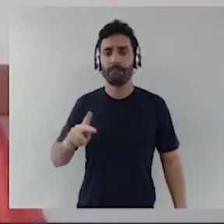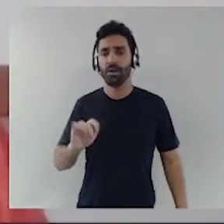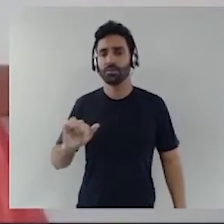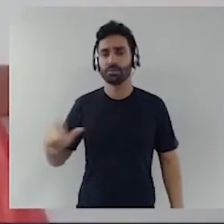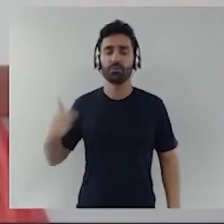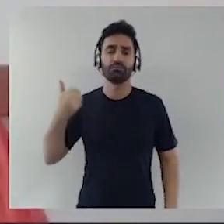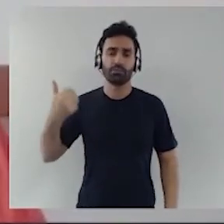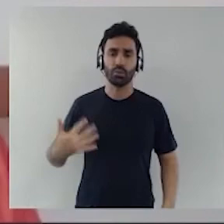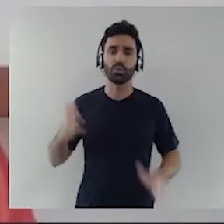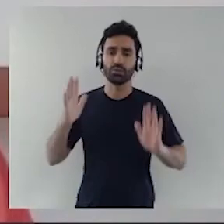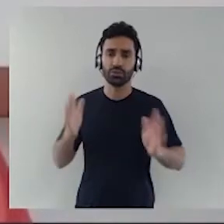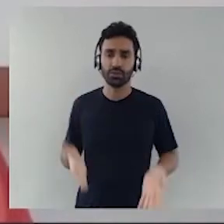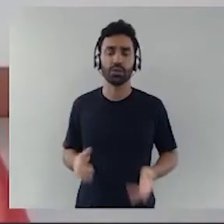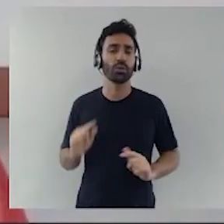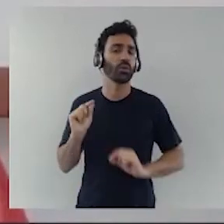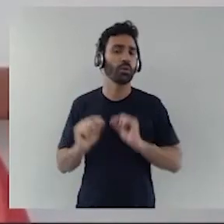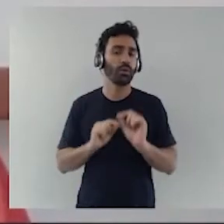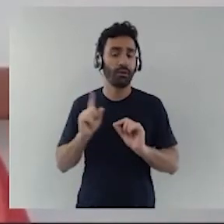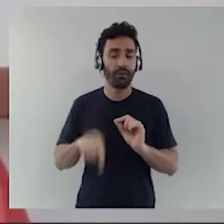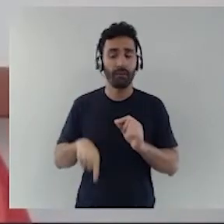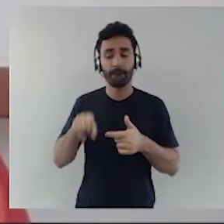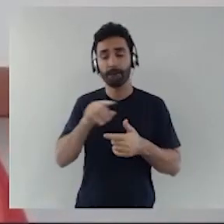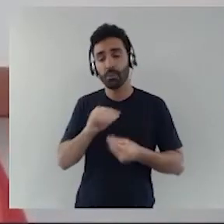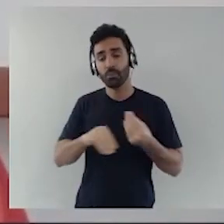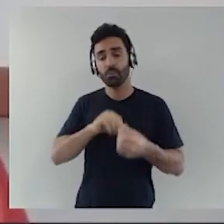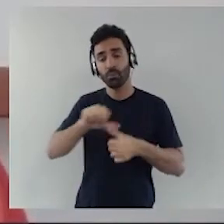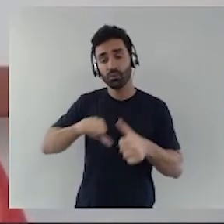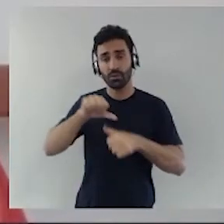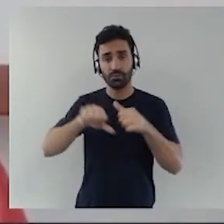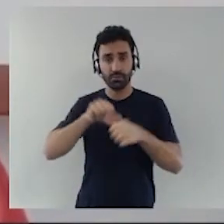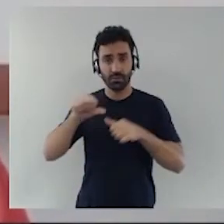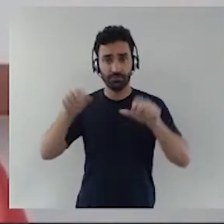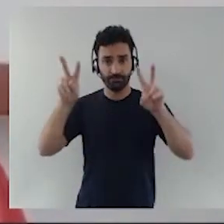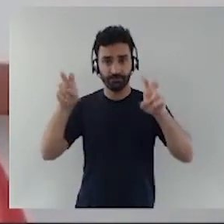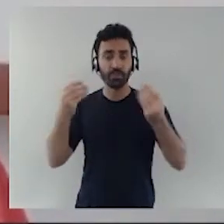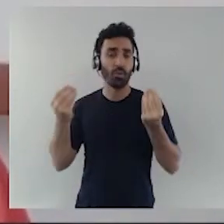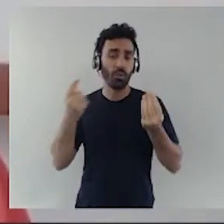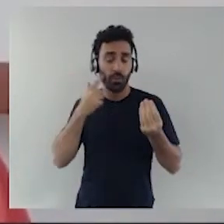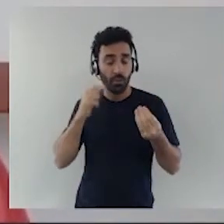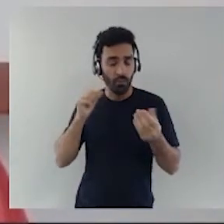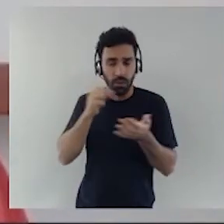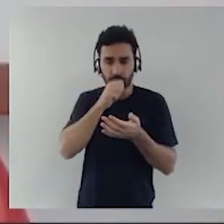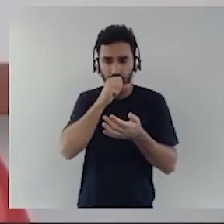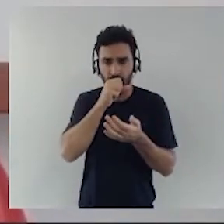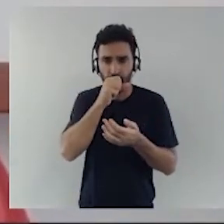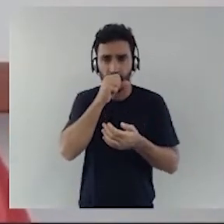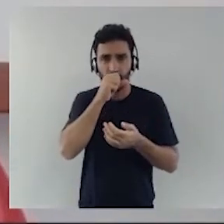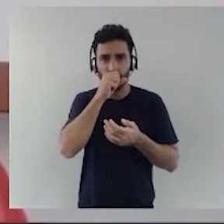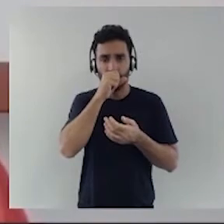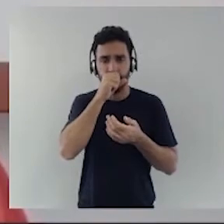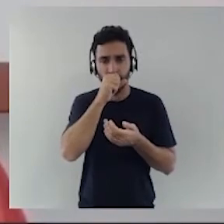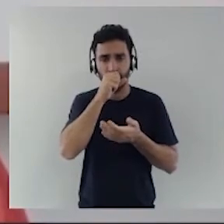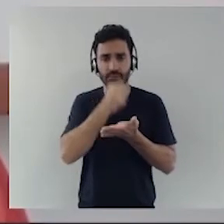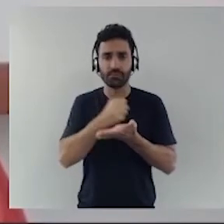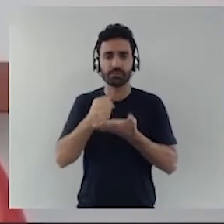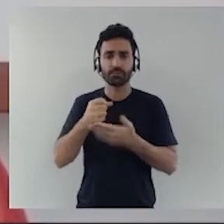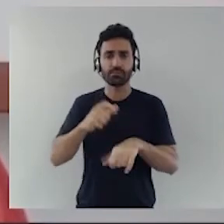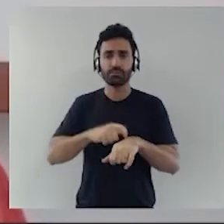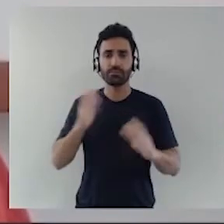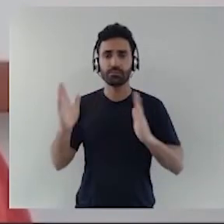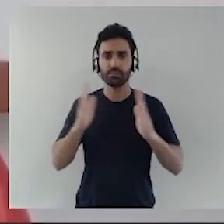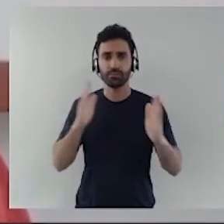que é essa grande mudança com relação às contratações neste momento de